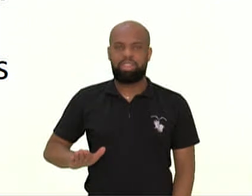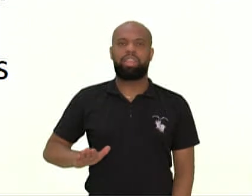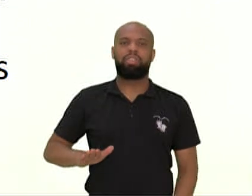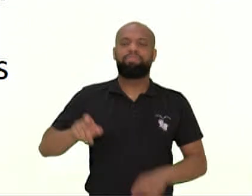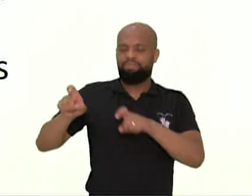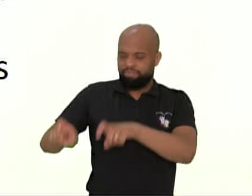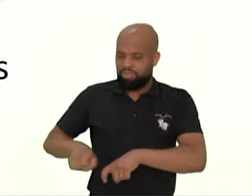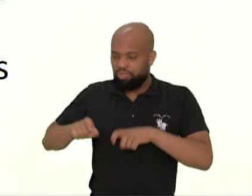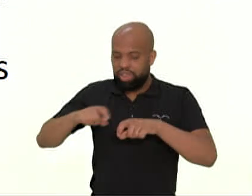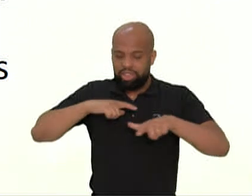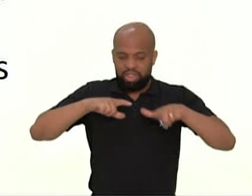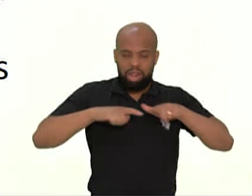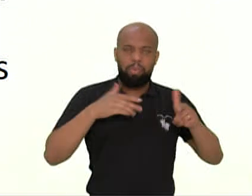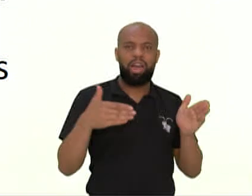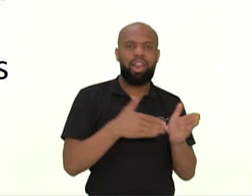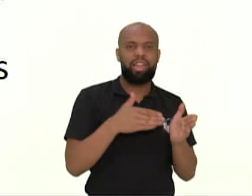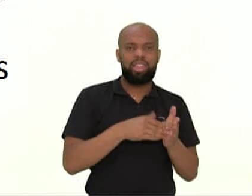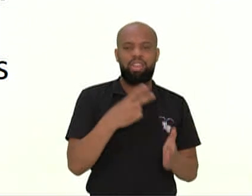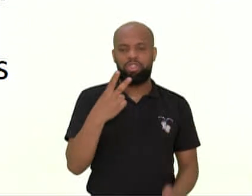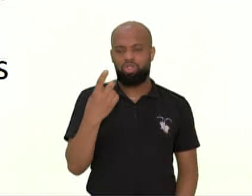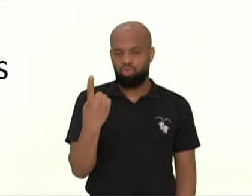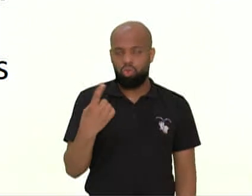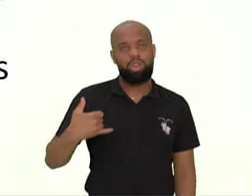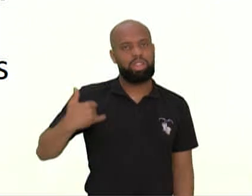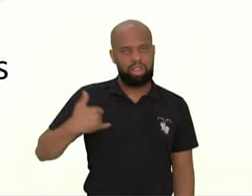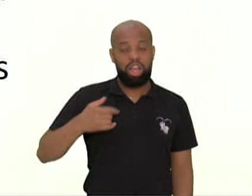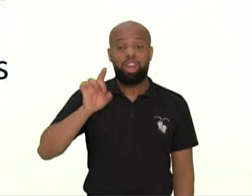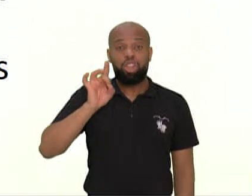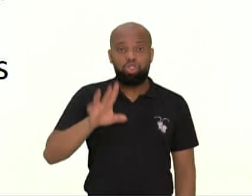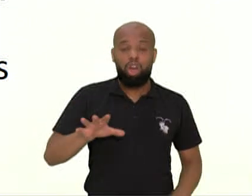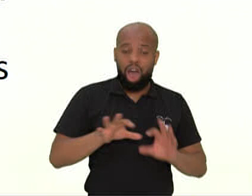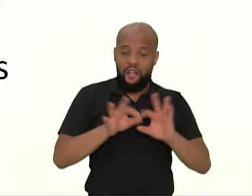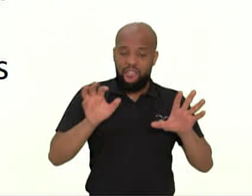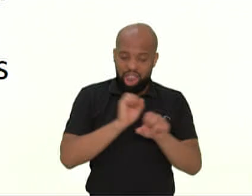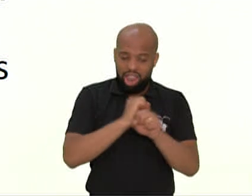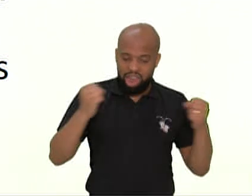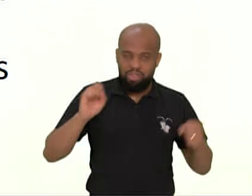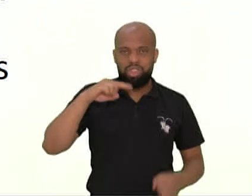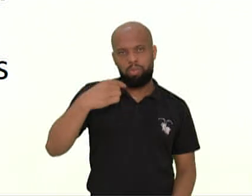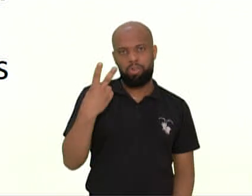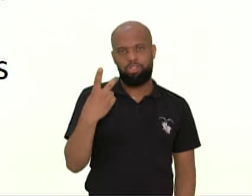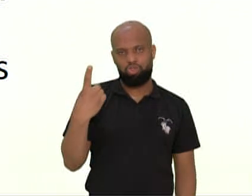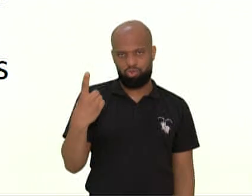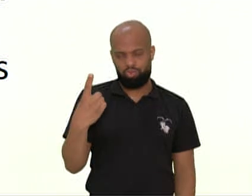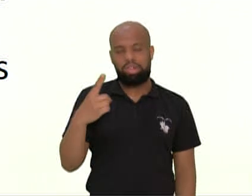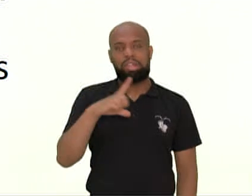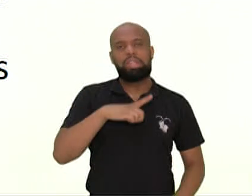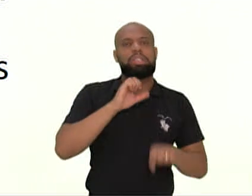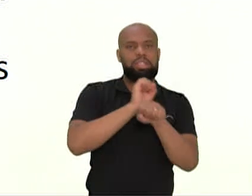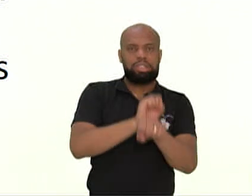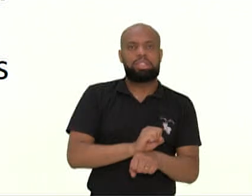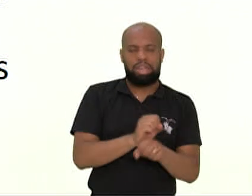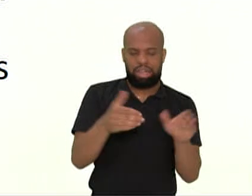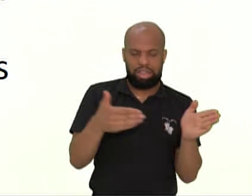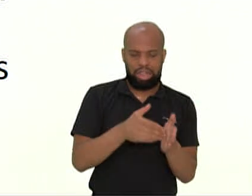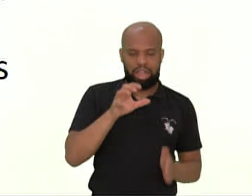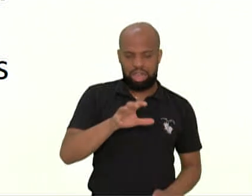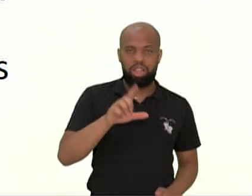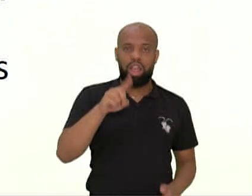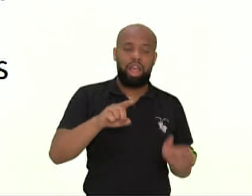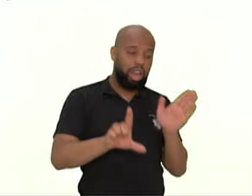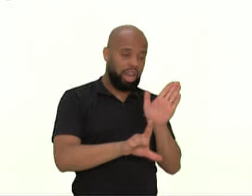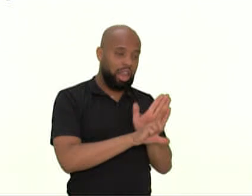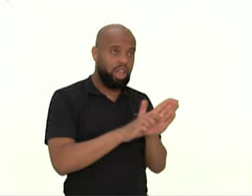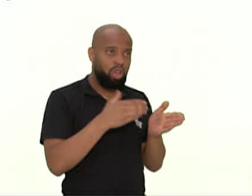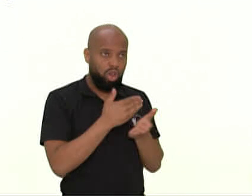anos de idade, só sendo libertada depois dessa idade. Ou seja, ela ainda ficaria como escrava até isso. É uma lei que começou fazendo